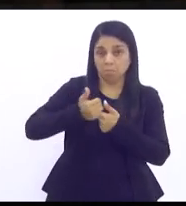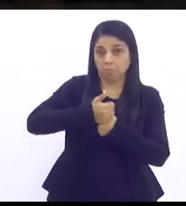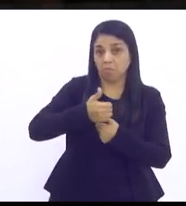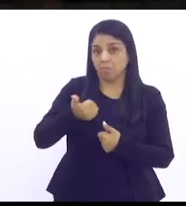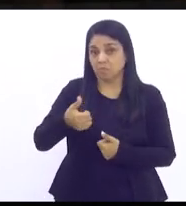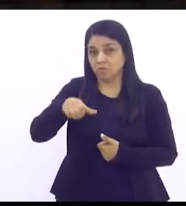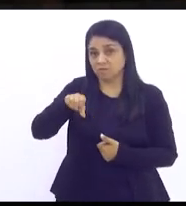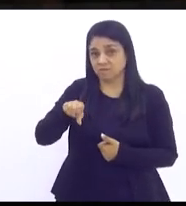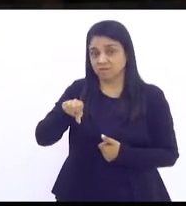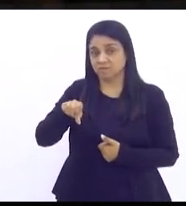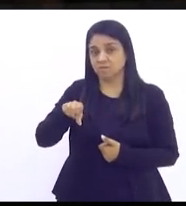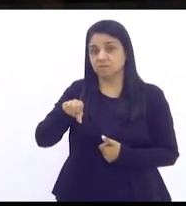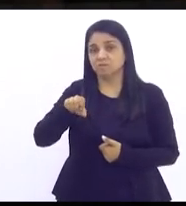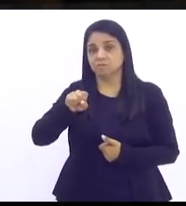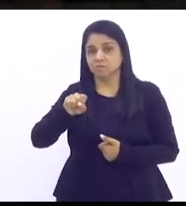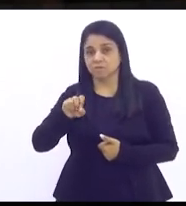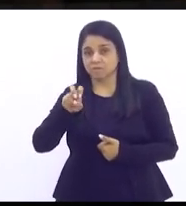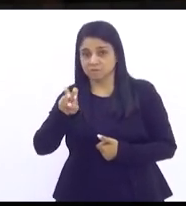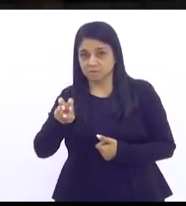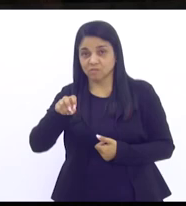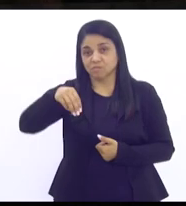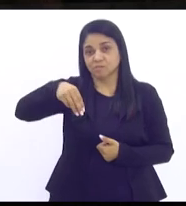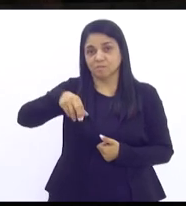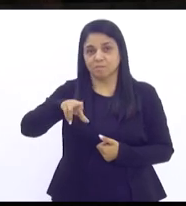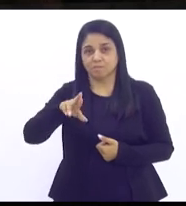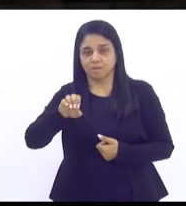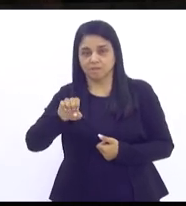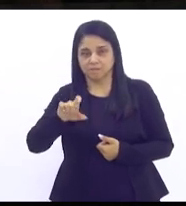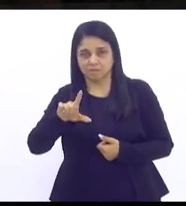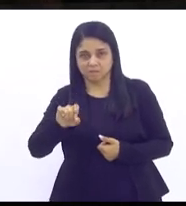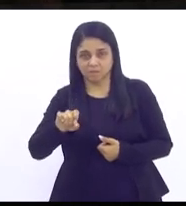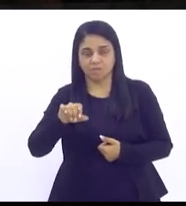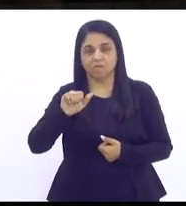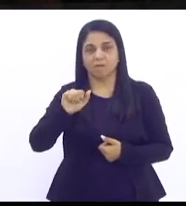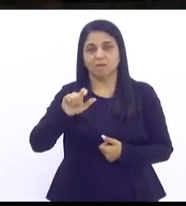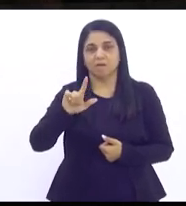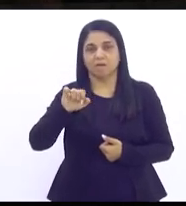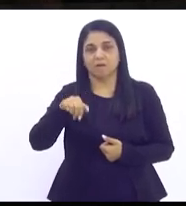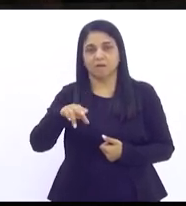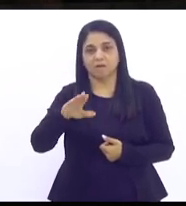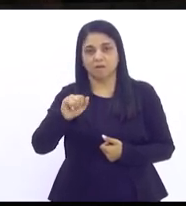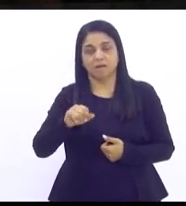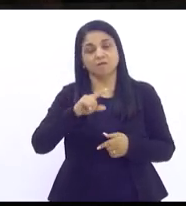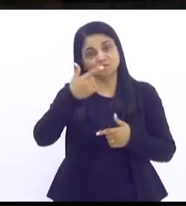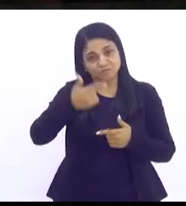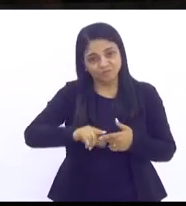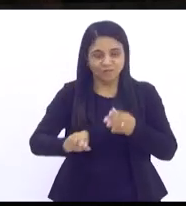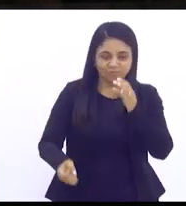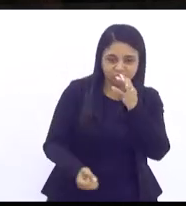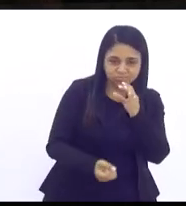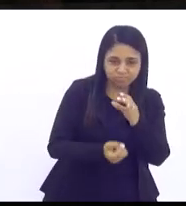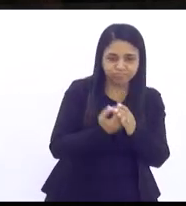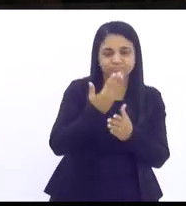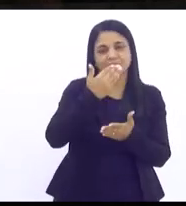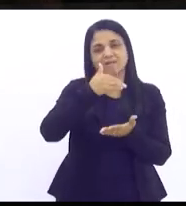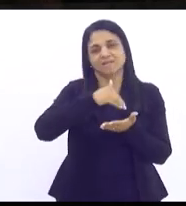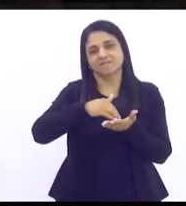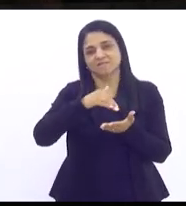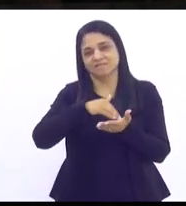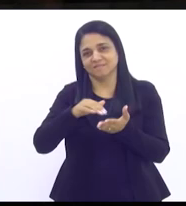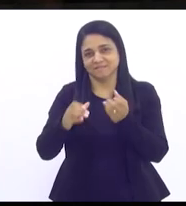Alencar, que reedita a Secretaria de Segurança Pública,